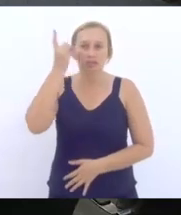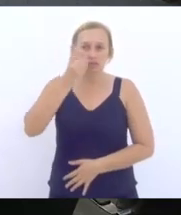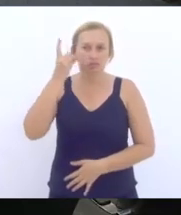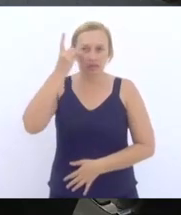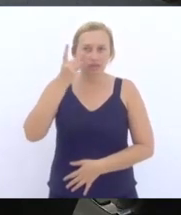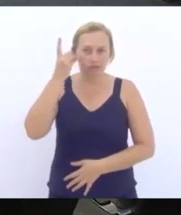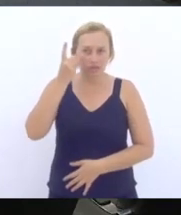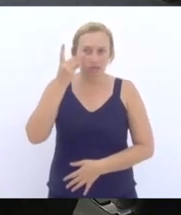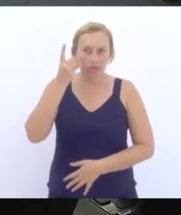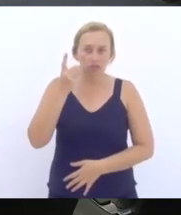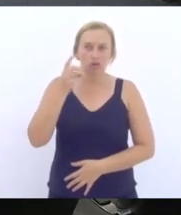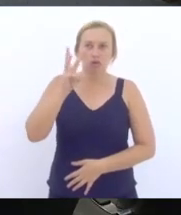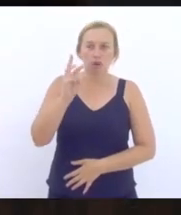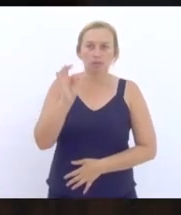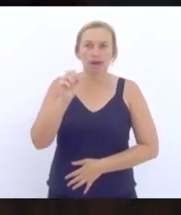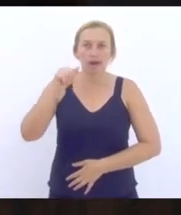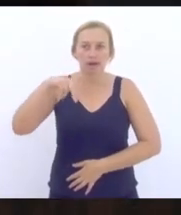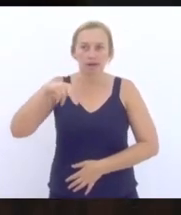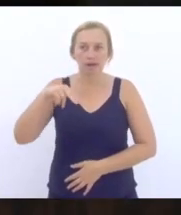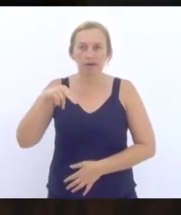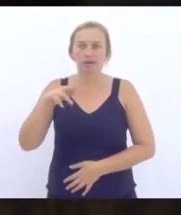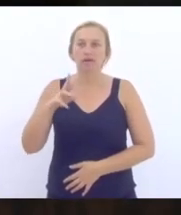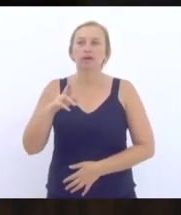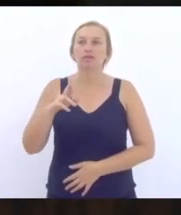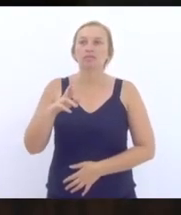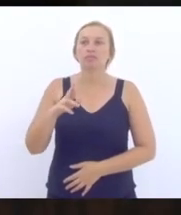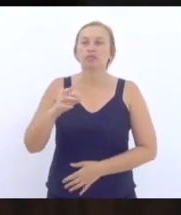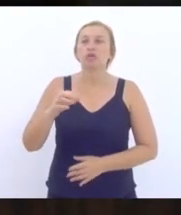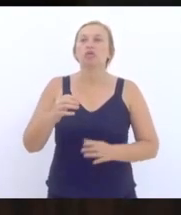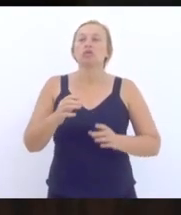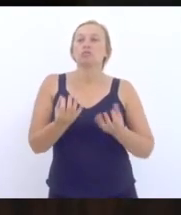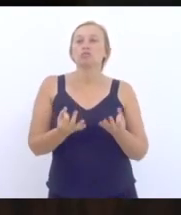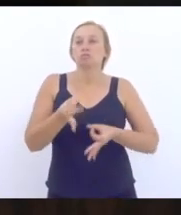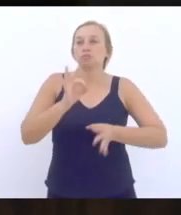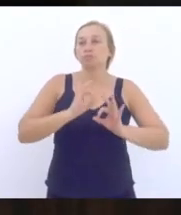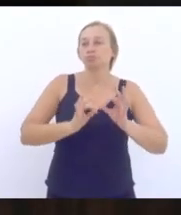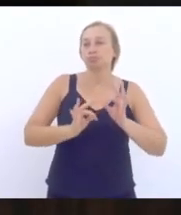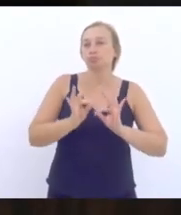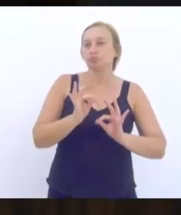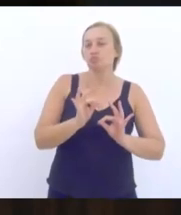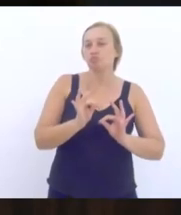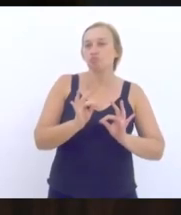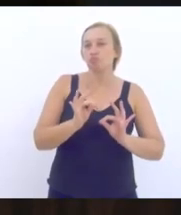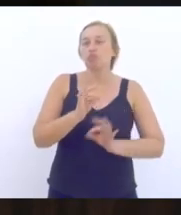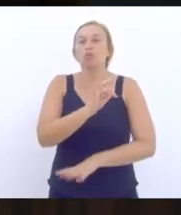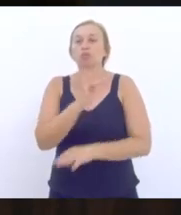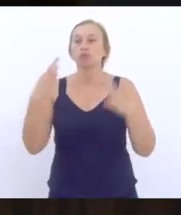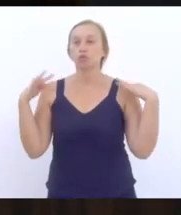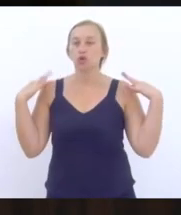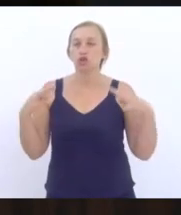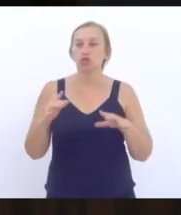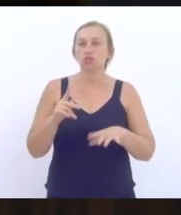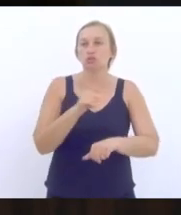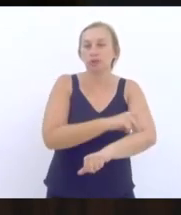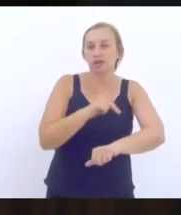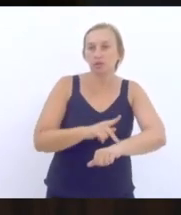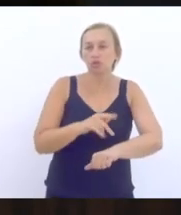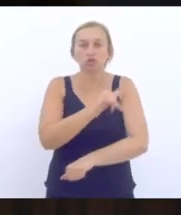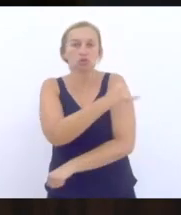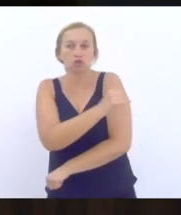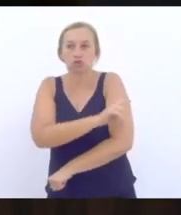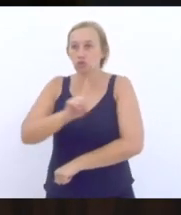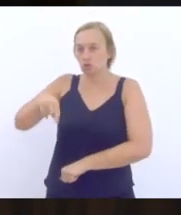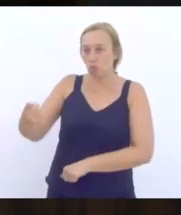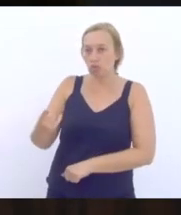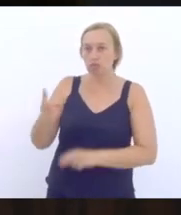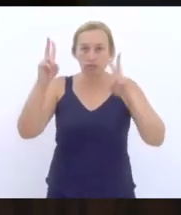deputado Welbert Rezende, que institui o programa Turismo Pedagógico na Rede Estadual de Educação do Rio de Janeiro e dá